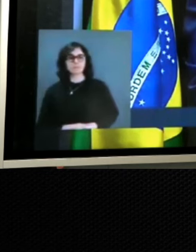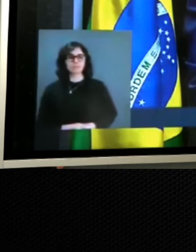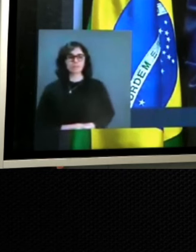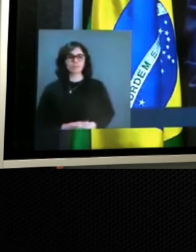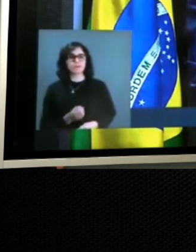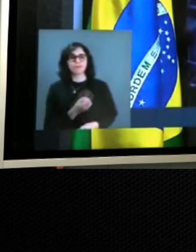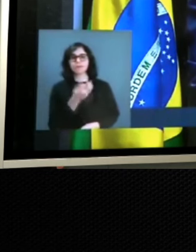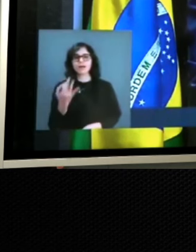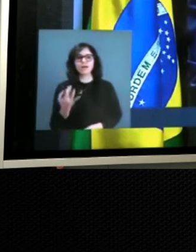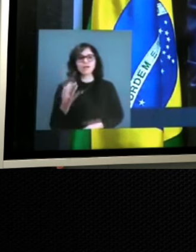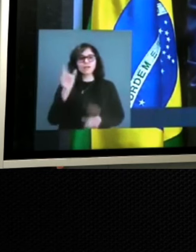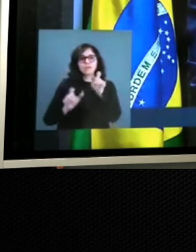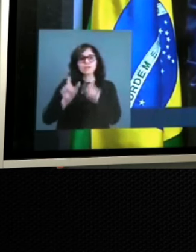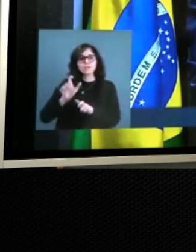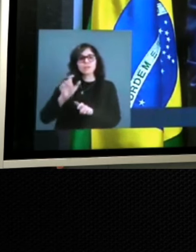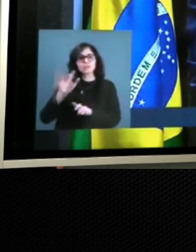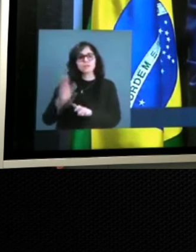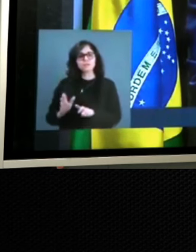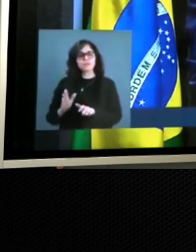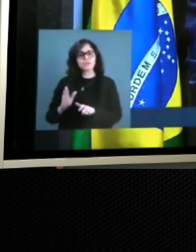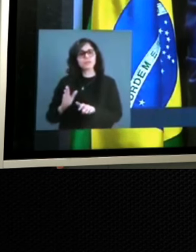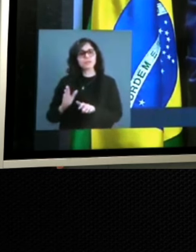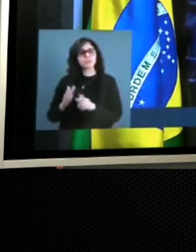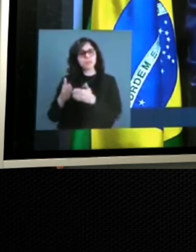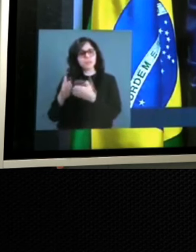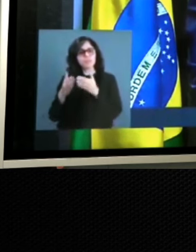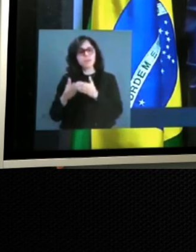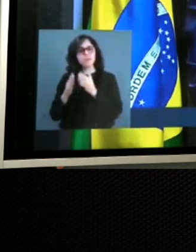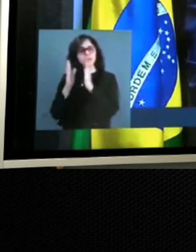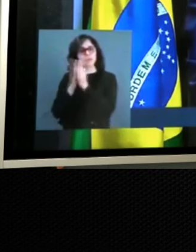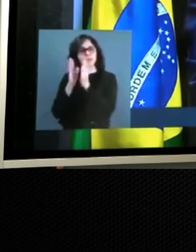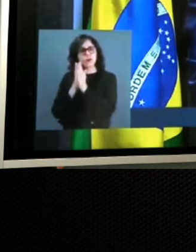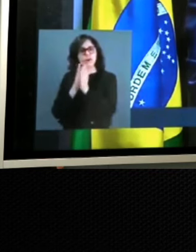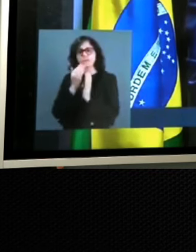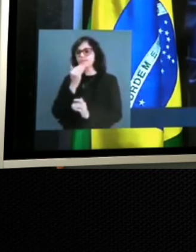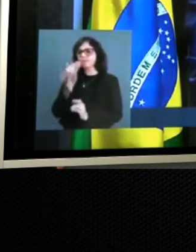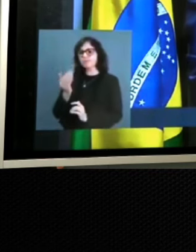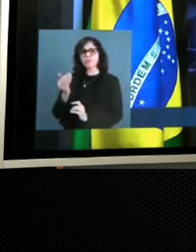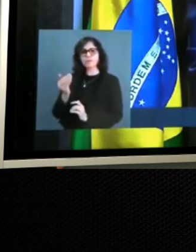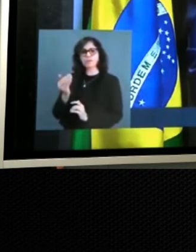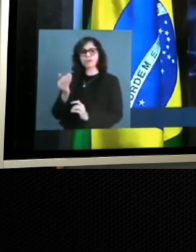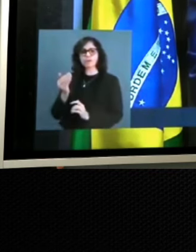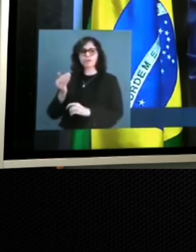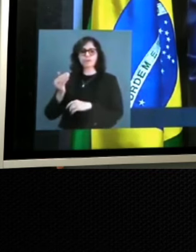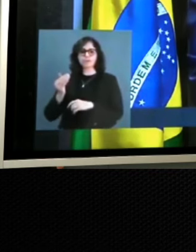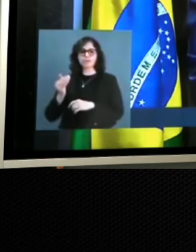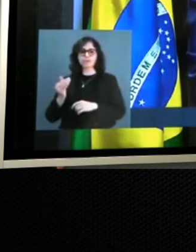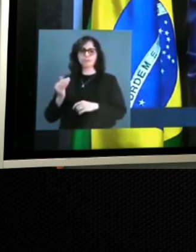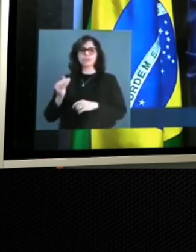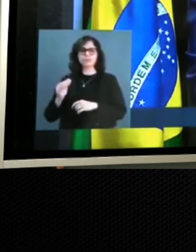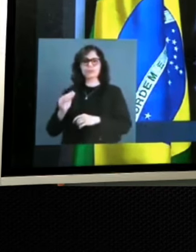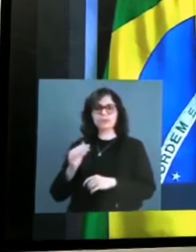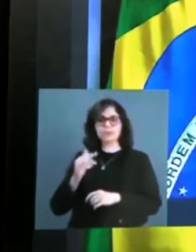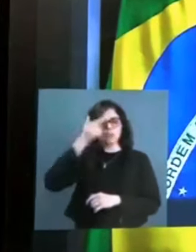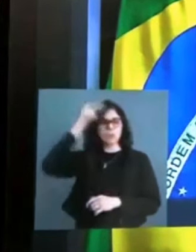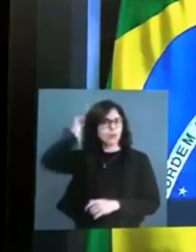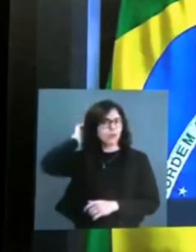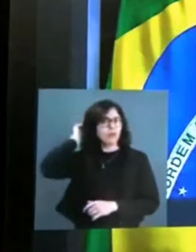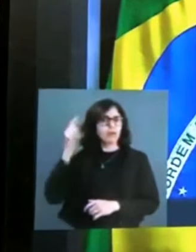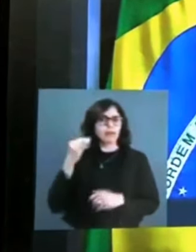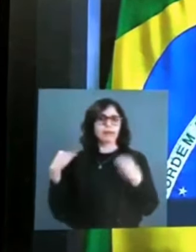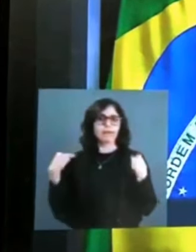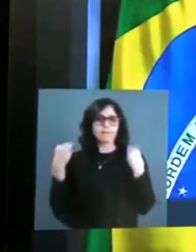pede isso, que ore pelo ministro Alexandre de Moraes, porque a crueldade, a injustiça, o desrespeito à